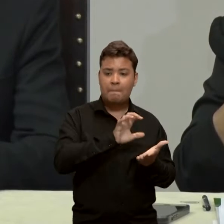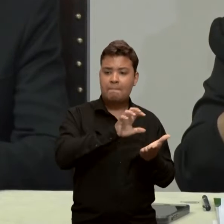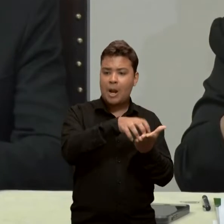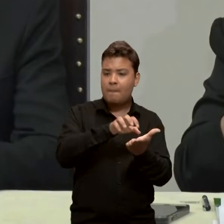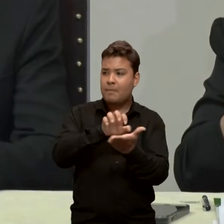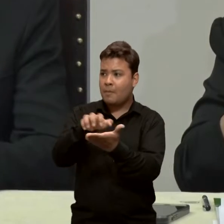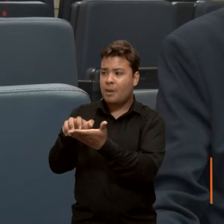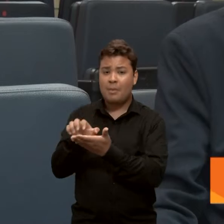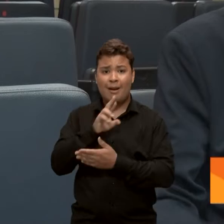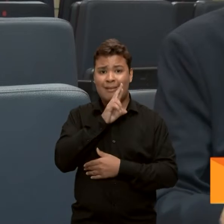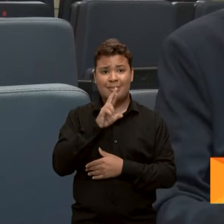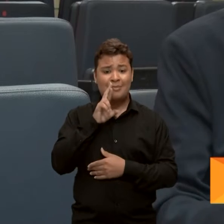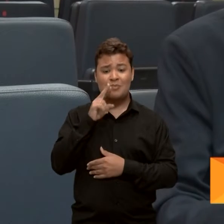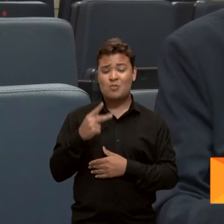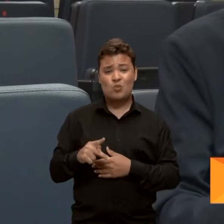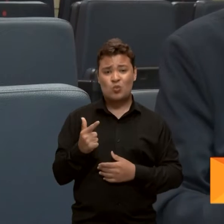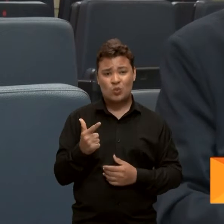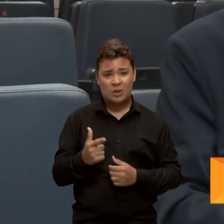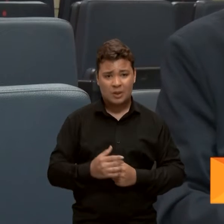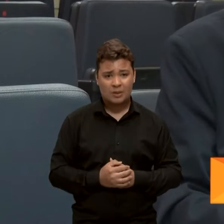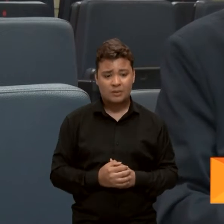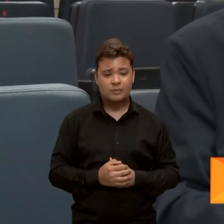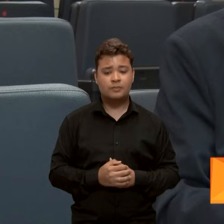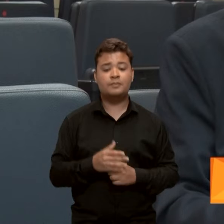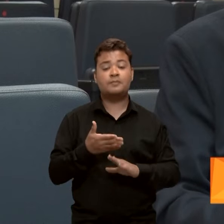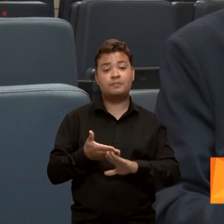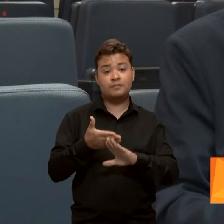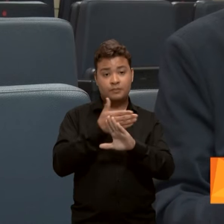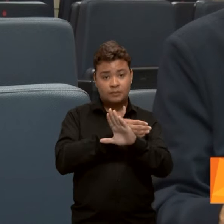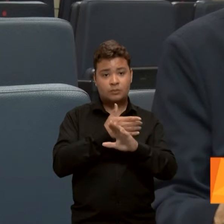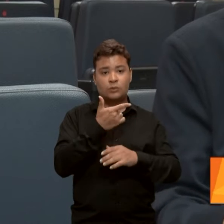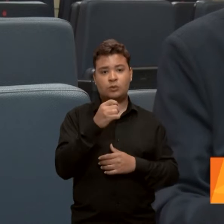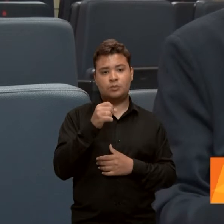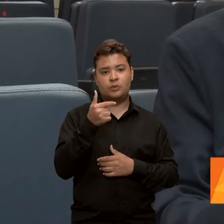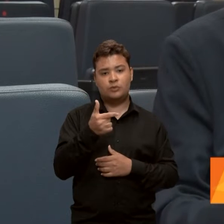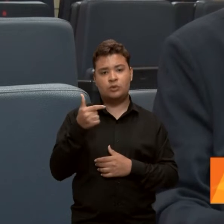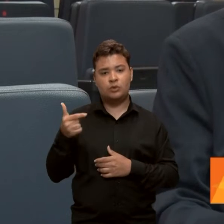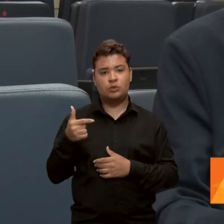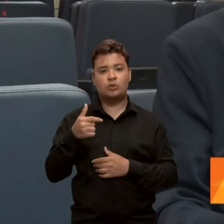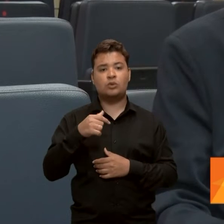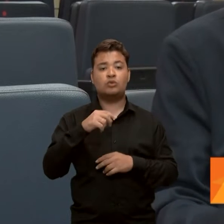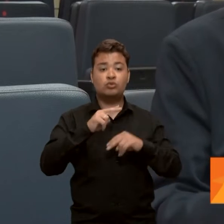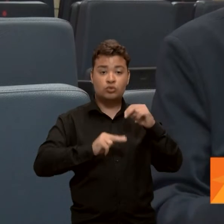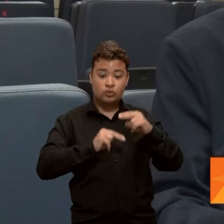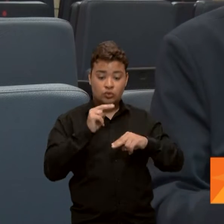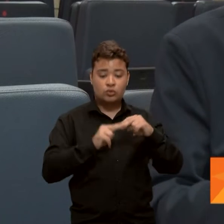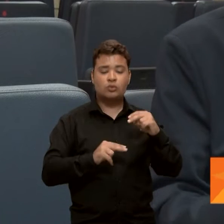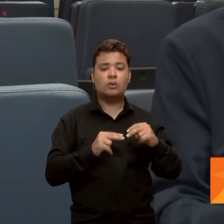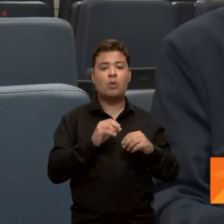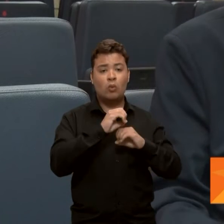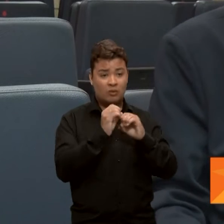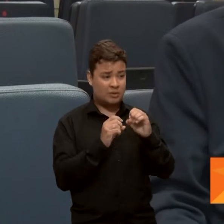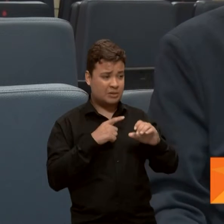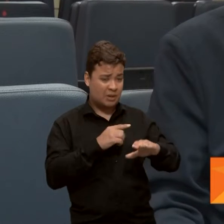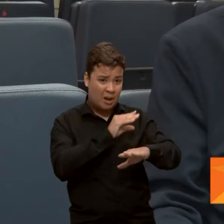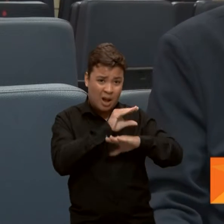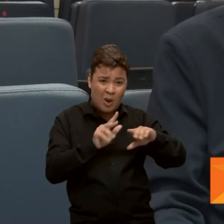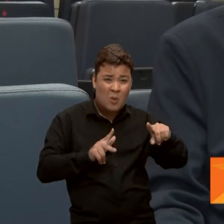o restaurante. Em junho de 2022, a UFG sofreu um corte financeiro de R$